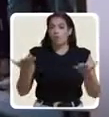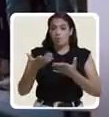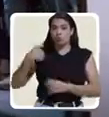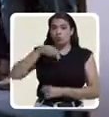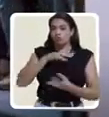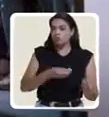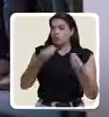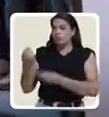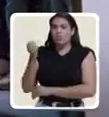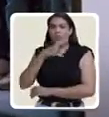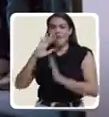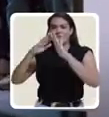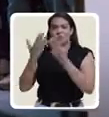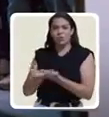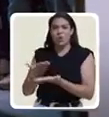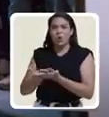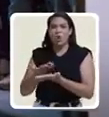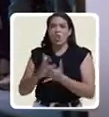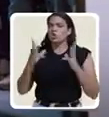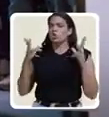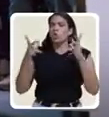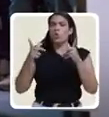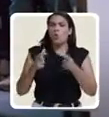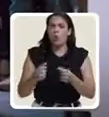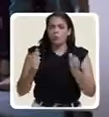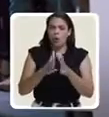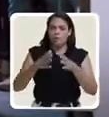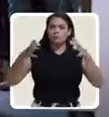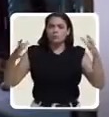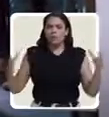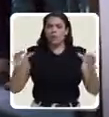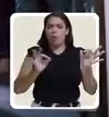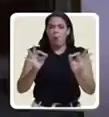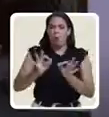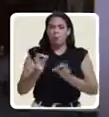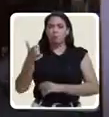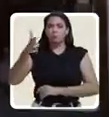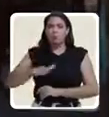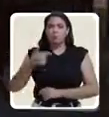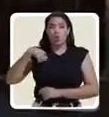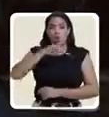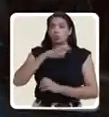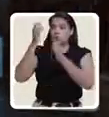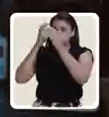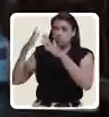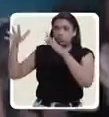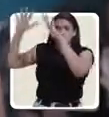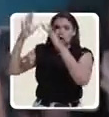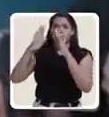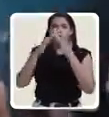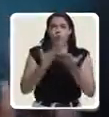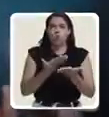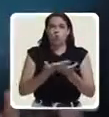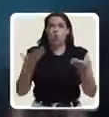uma nova escola. Uma escola totalmente ampliada, reformada. E nós sonhamos com essa escola